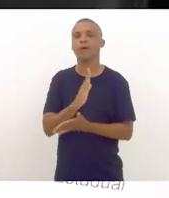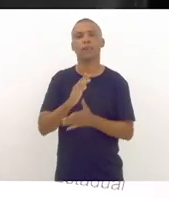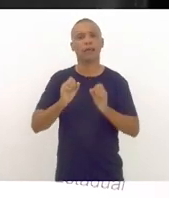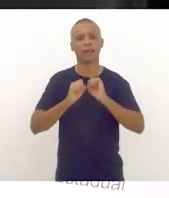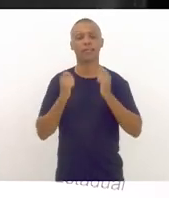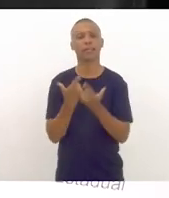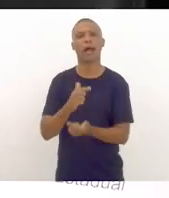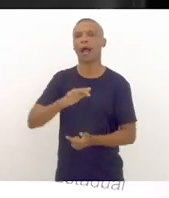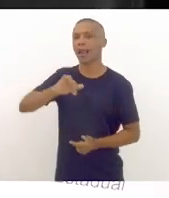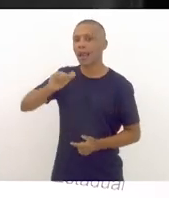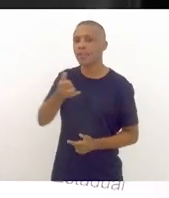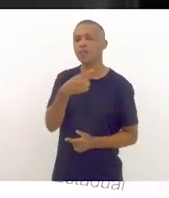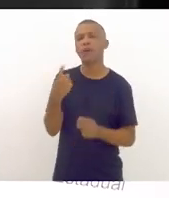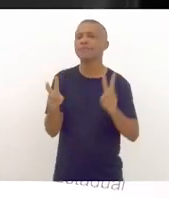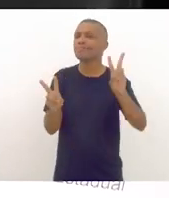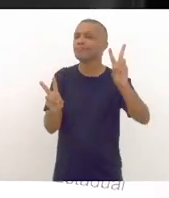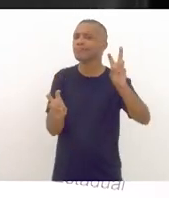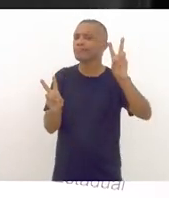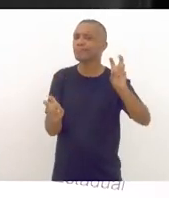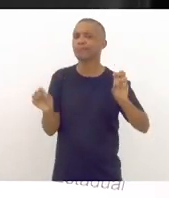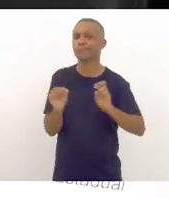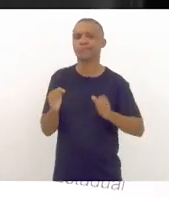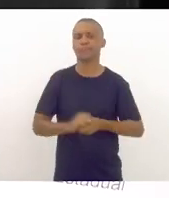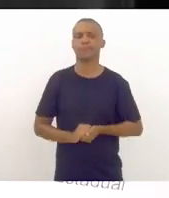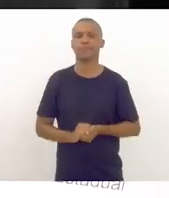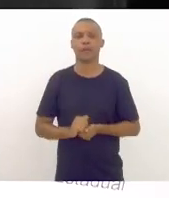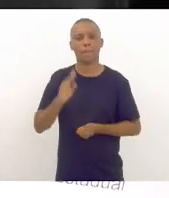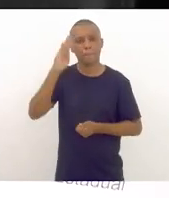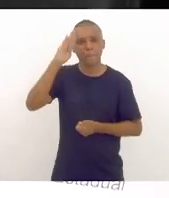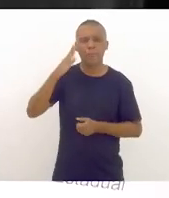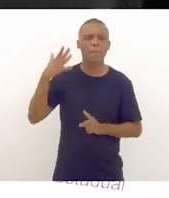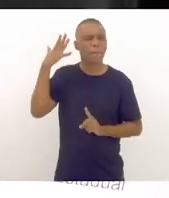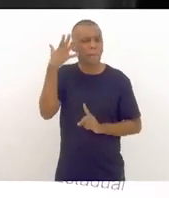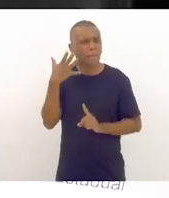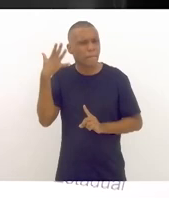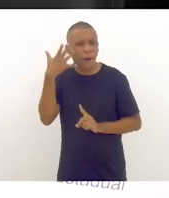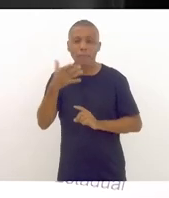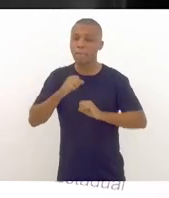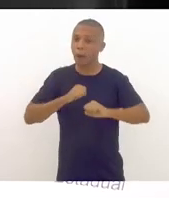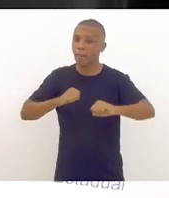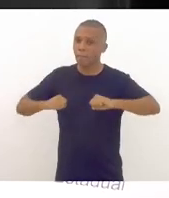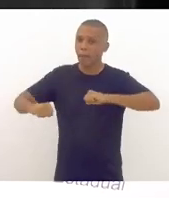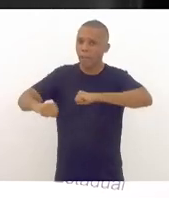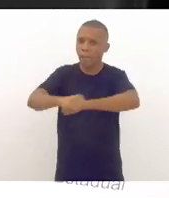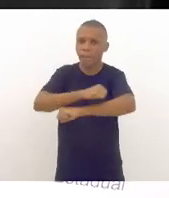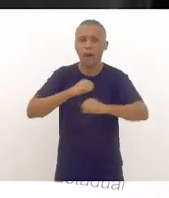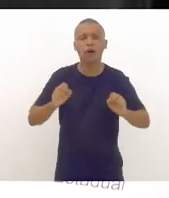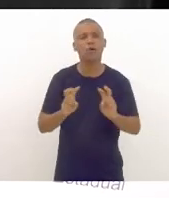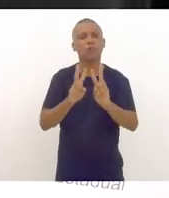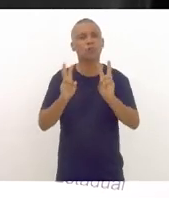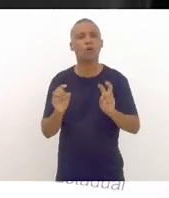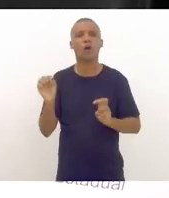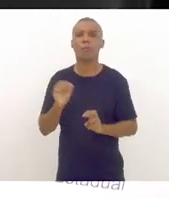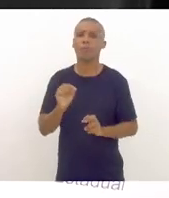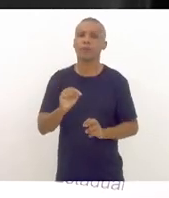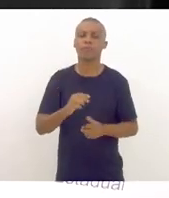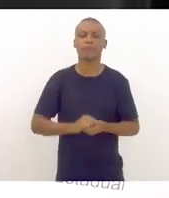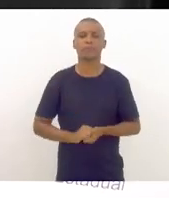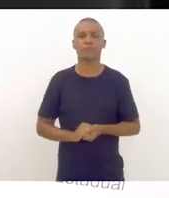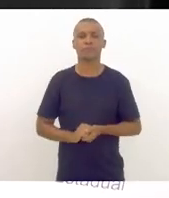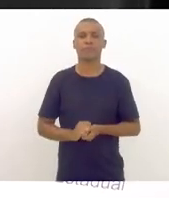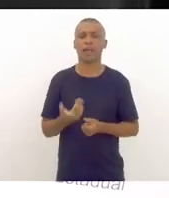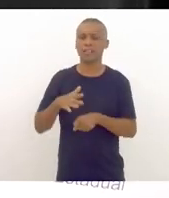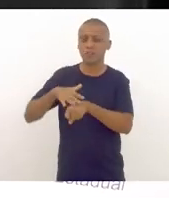o que nós citamos aqui, inclusive nas minhas palavras, foi a sua luta com relação às